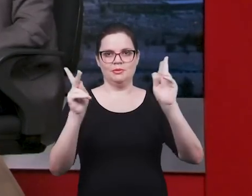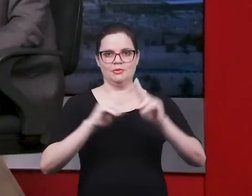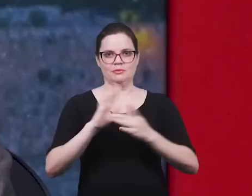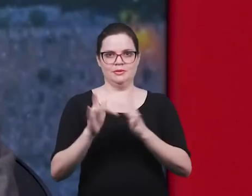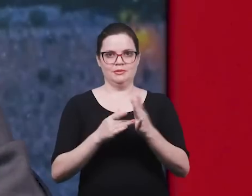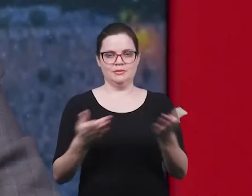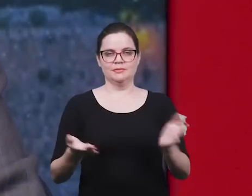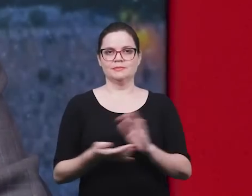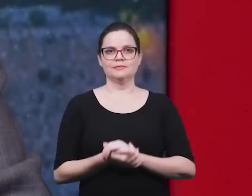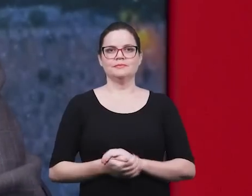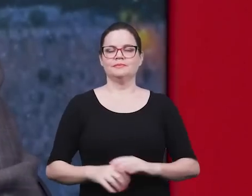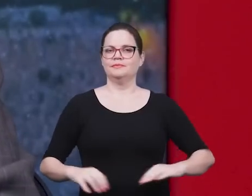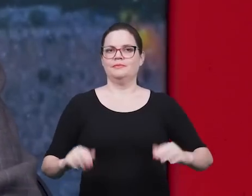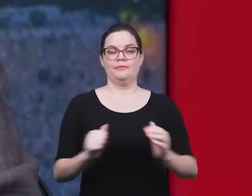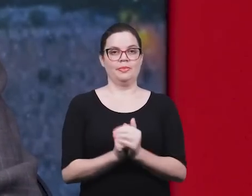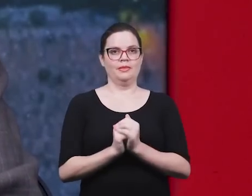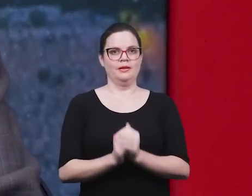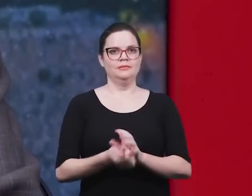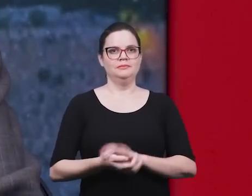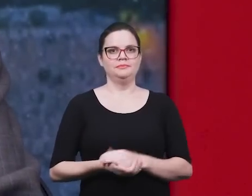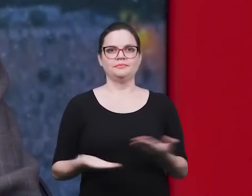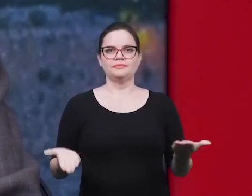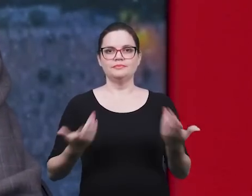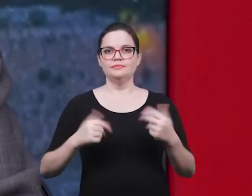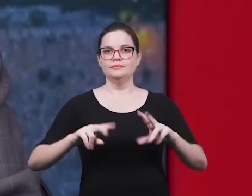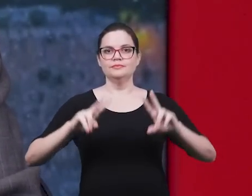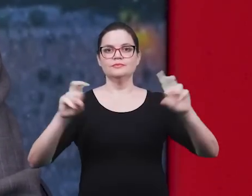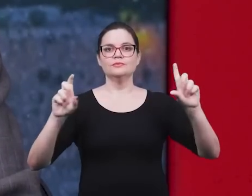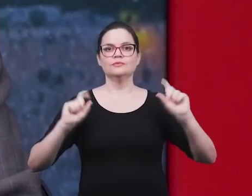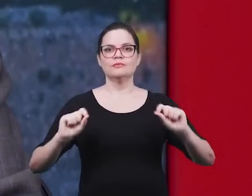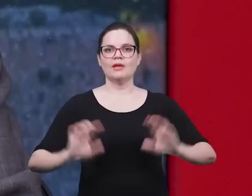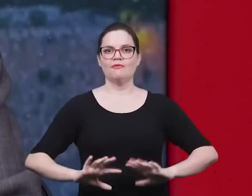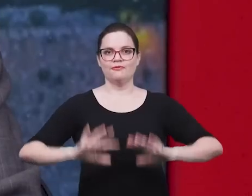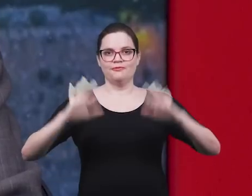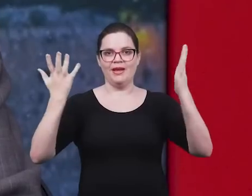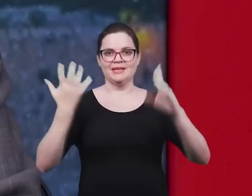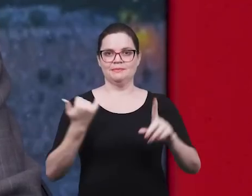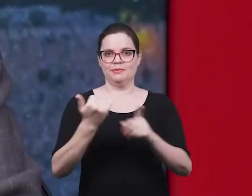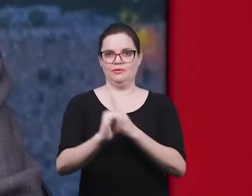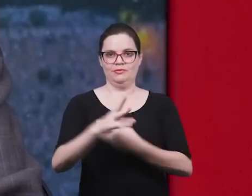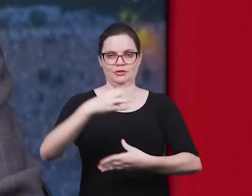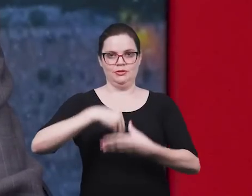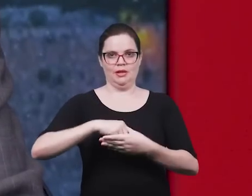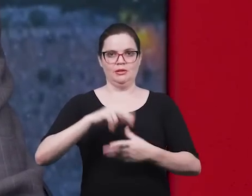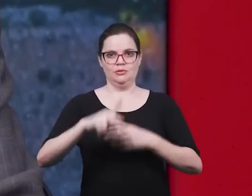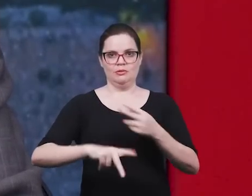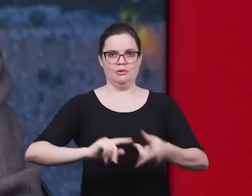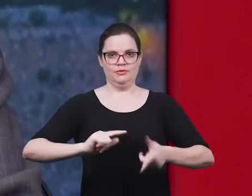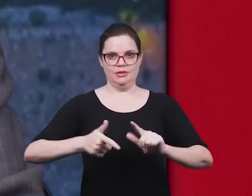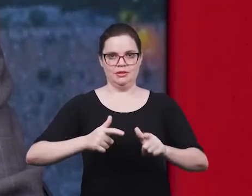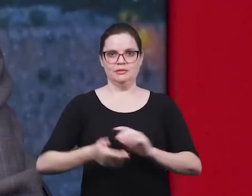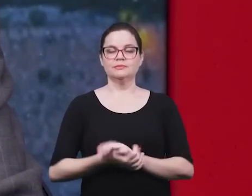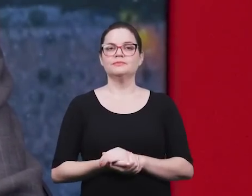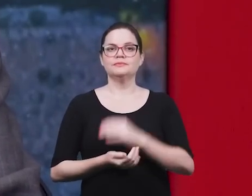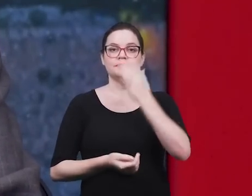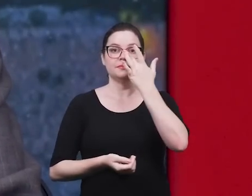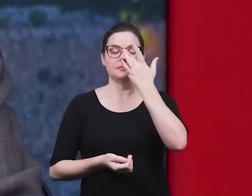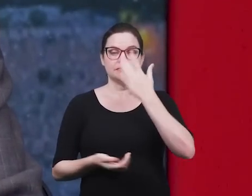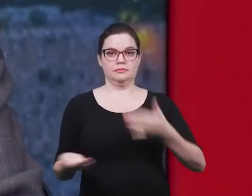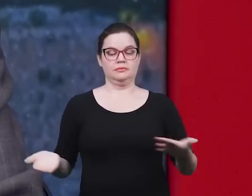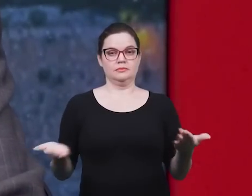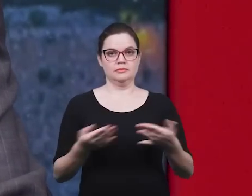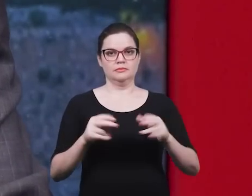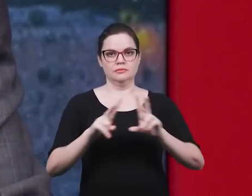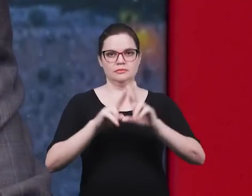Amém. O nosso assunto aqui é sobre as festas proféticas de Israel. E nesse episódio nós vamos começar